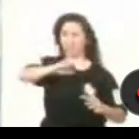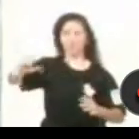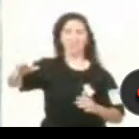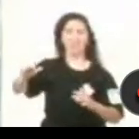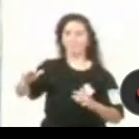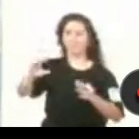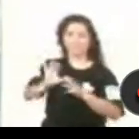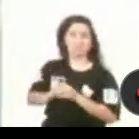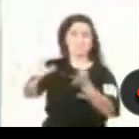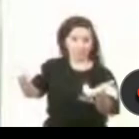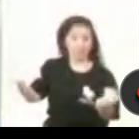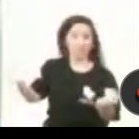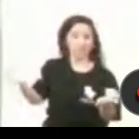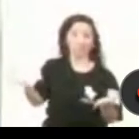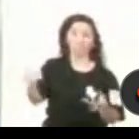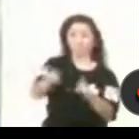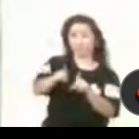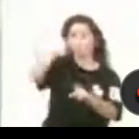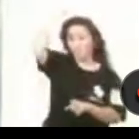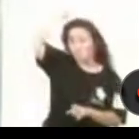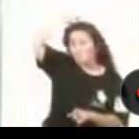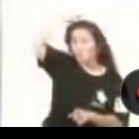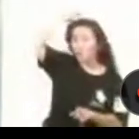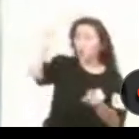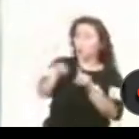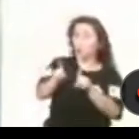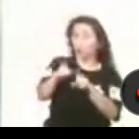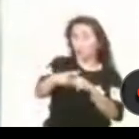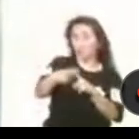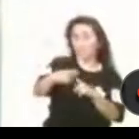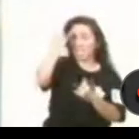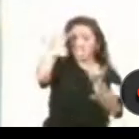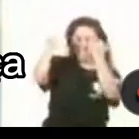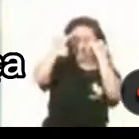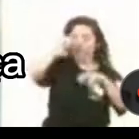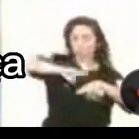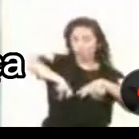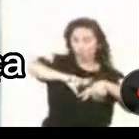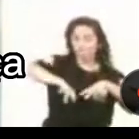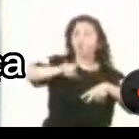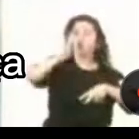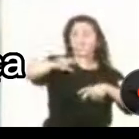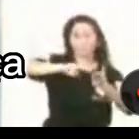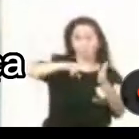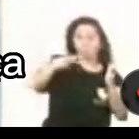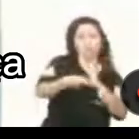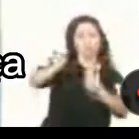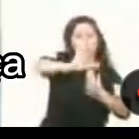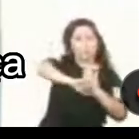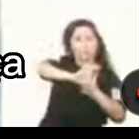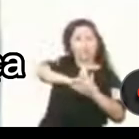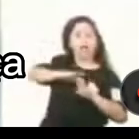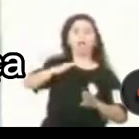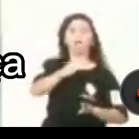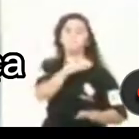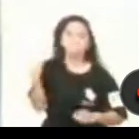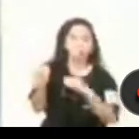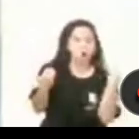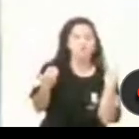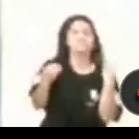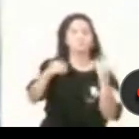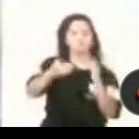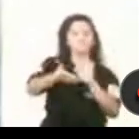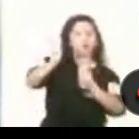à morte espiritual também, porque a ideologia de gênero é morte. A ideologia de gênero é sacrifício de